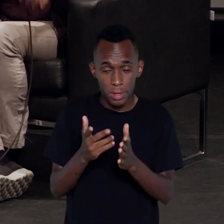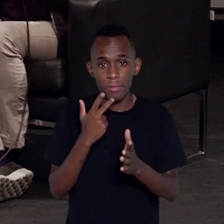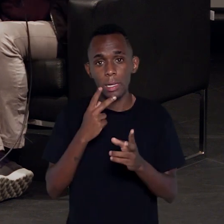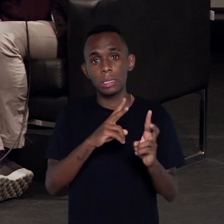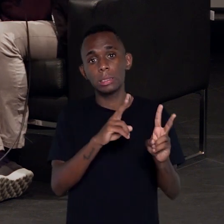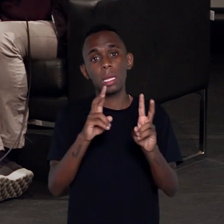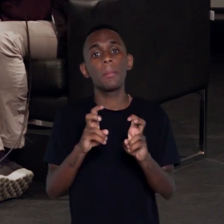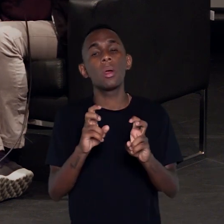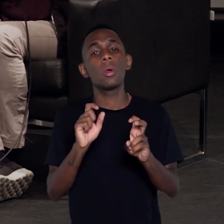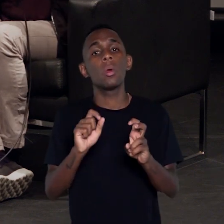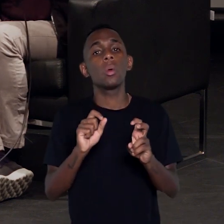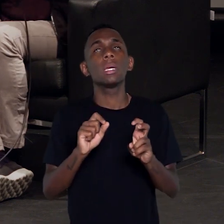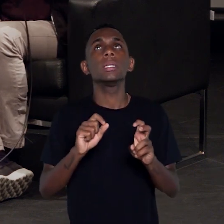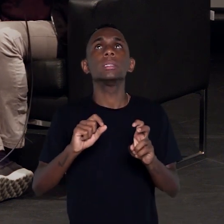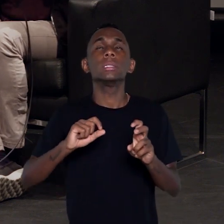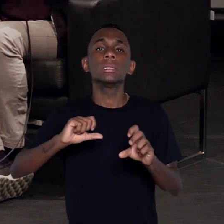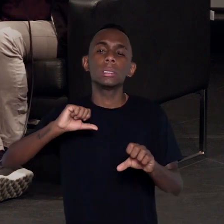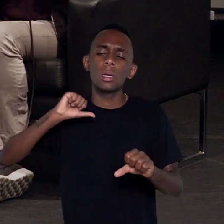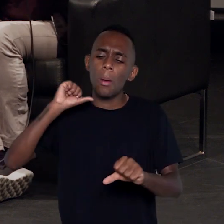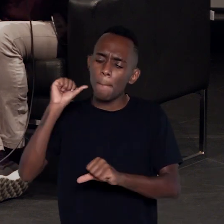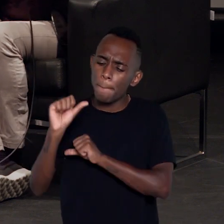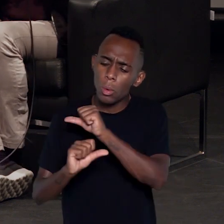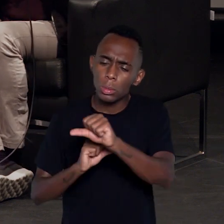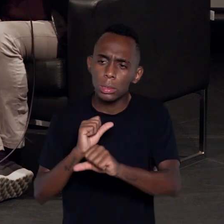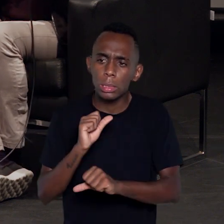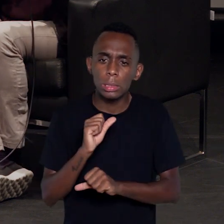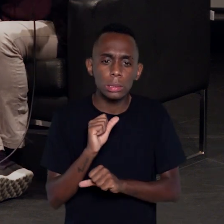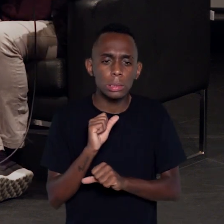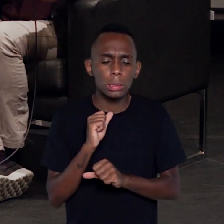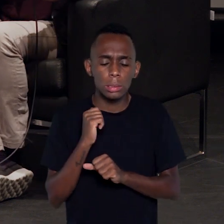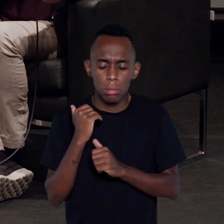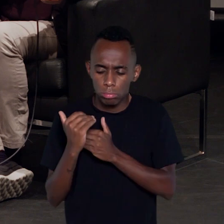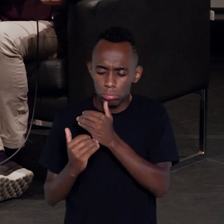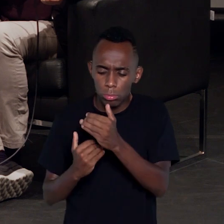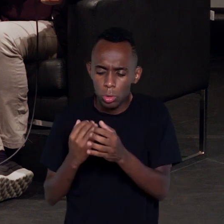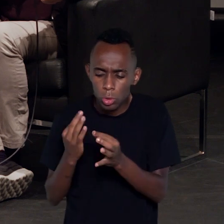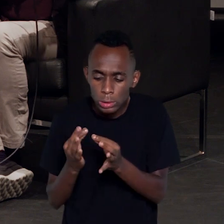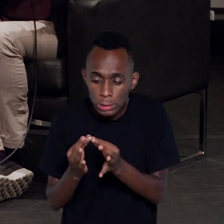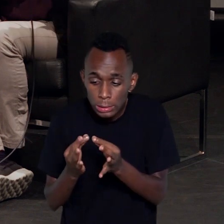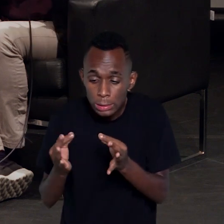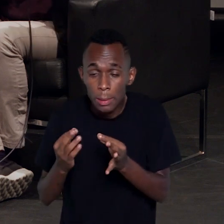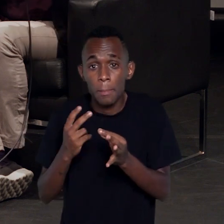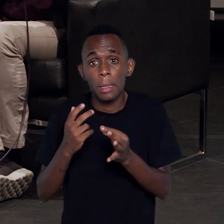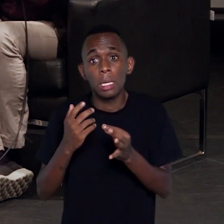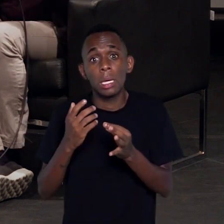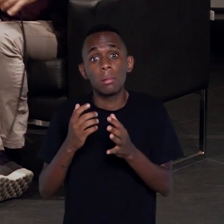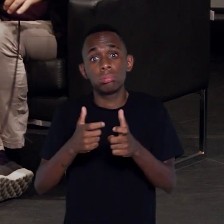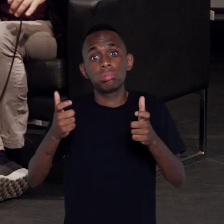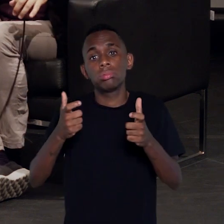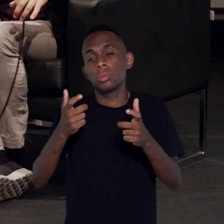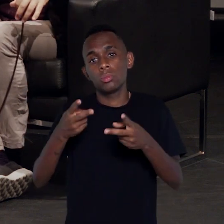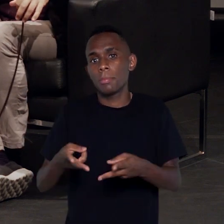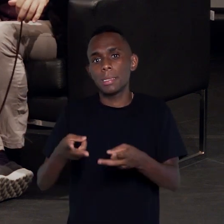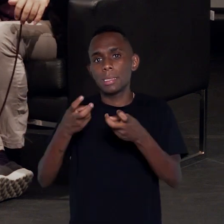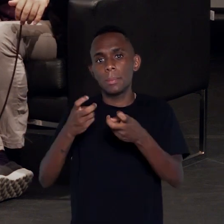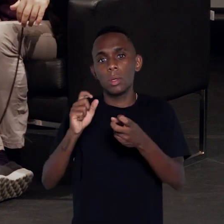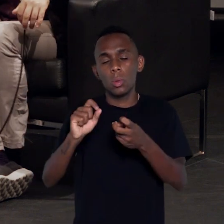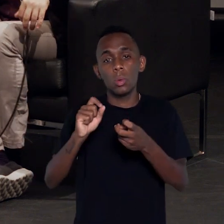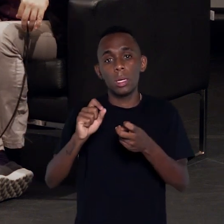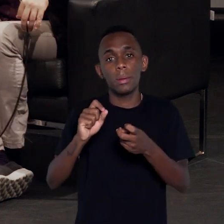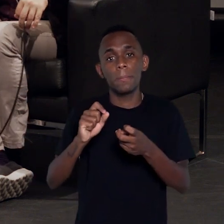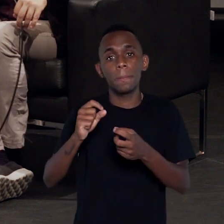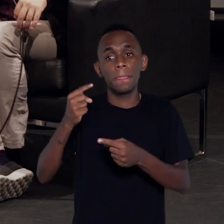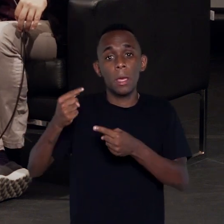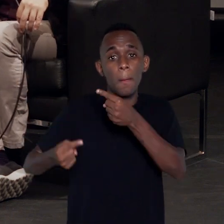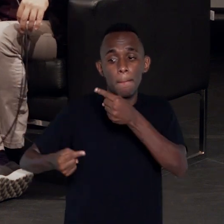falar sobre isso. Há uma mudança silenciosa que muita gente não percebeu o que foi